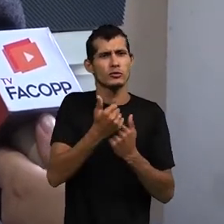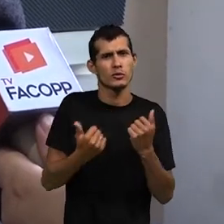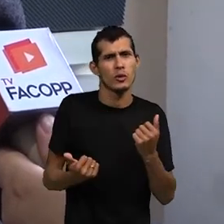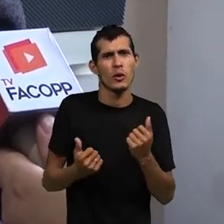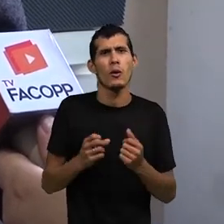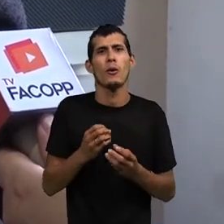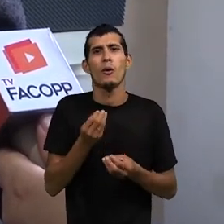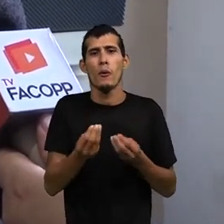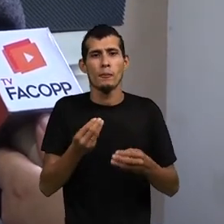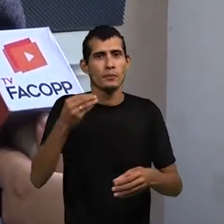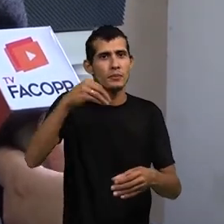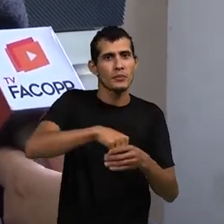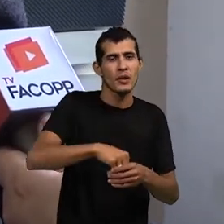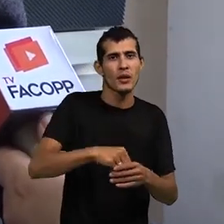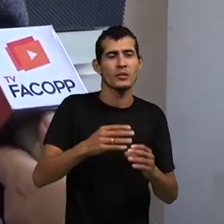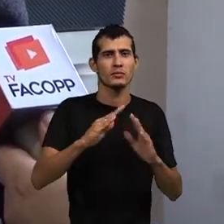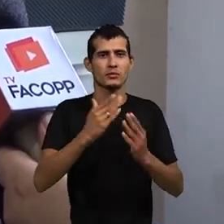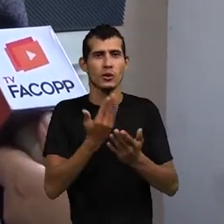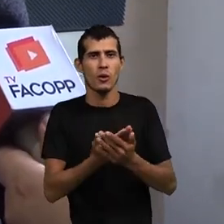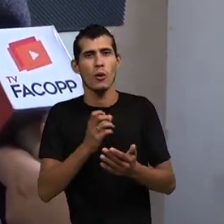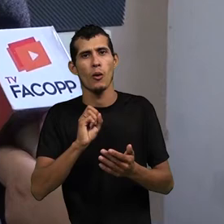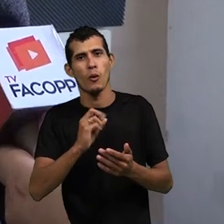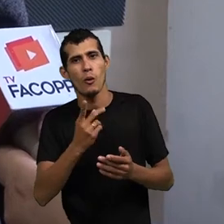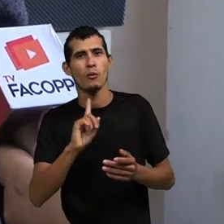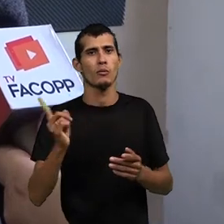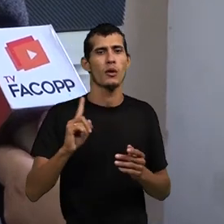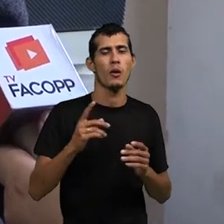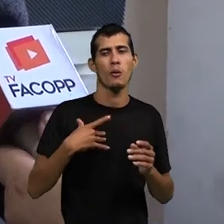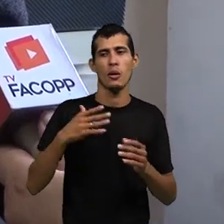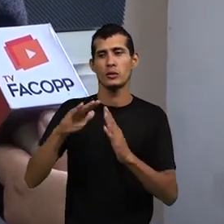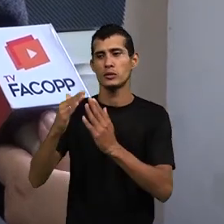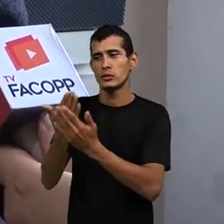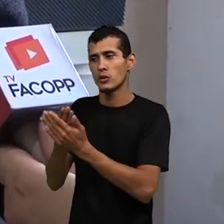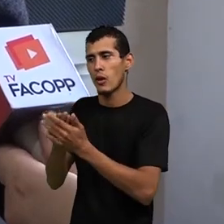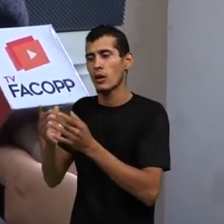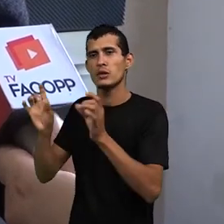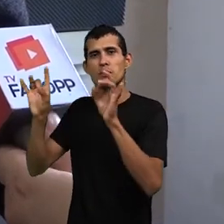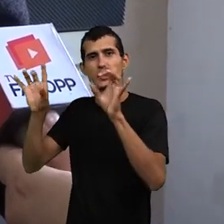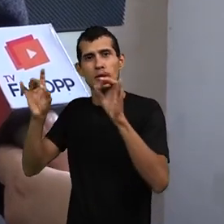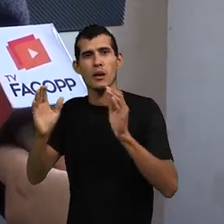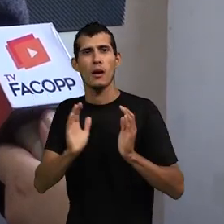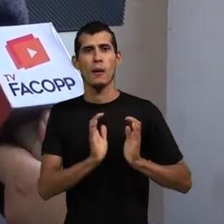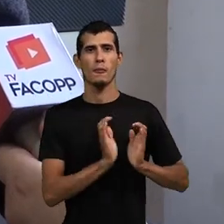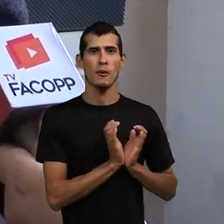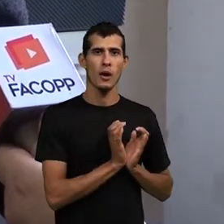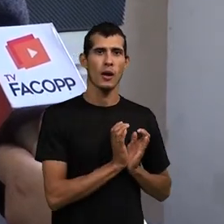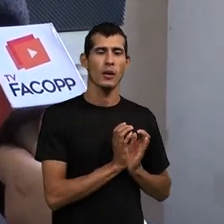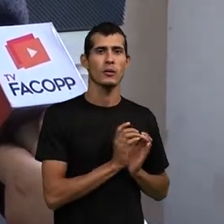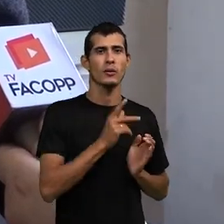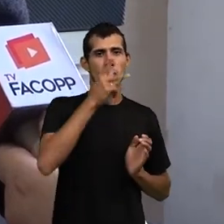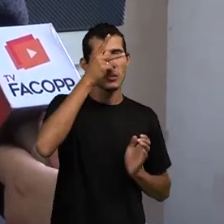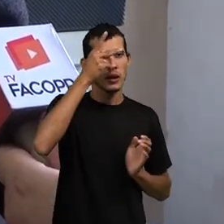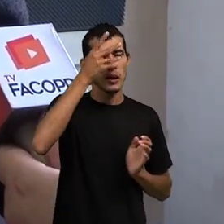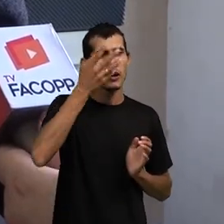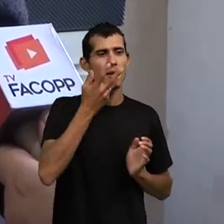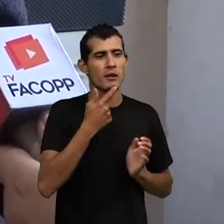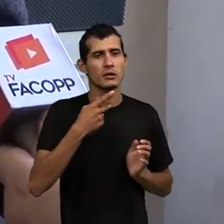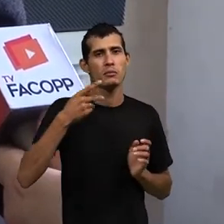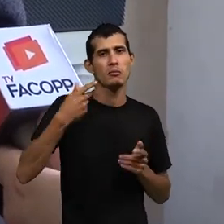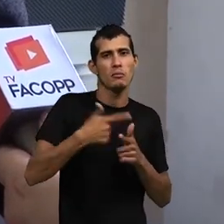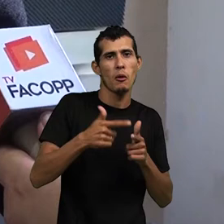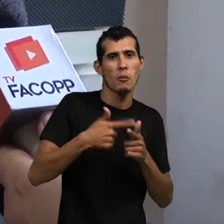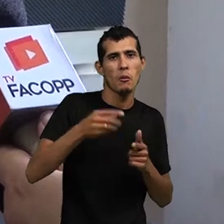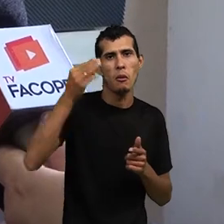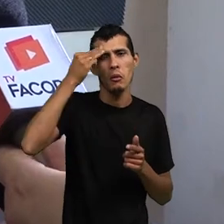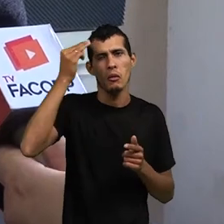se eu poderia ou não estudar na escola, se eu teria que ir para uma escola especial, uma PAI, uma escola para crianças com problemas